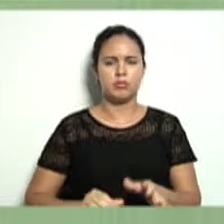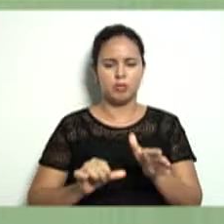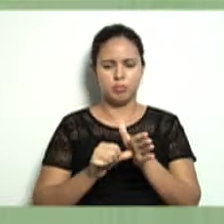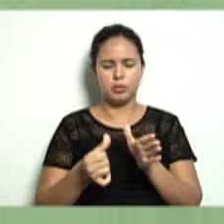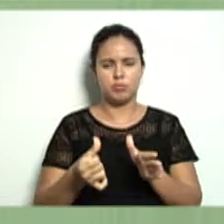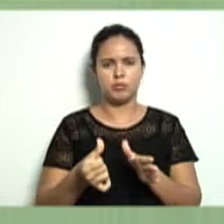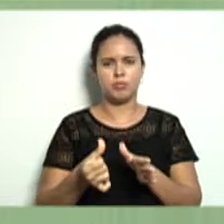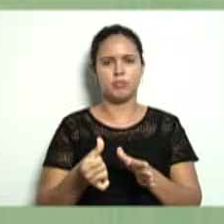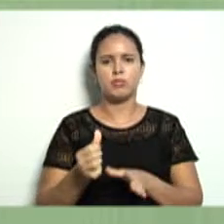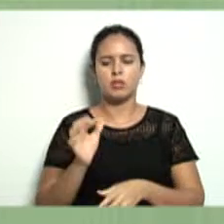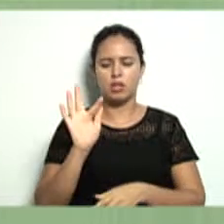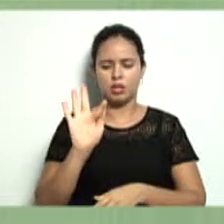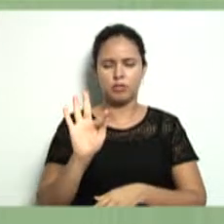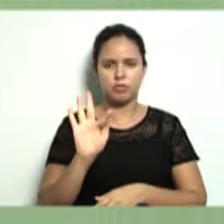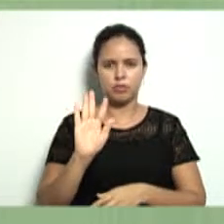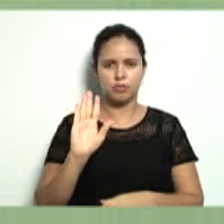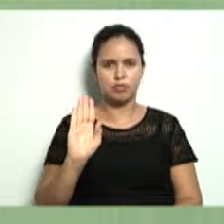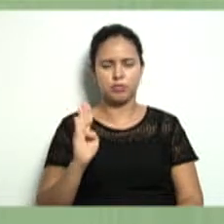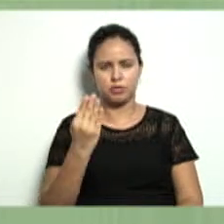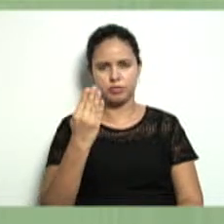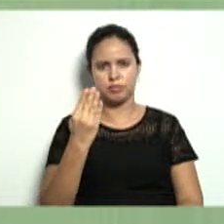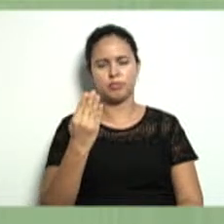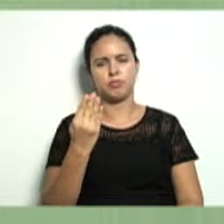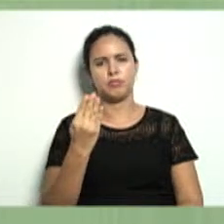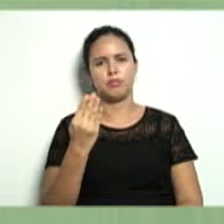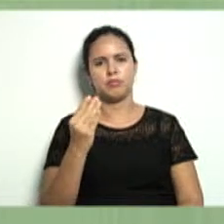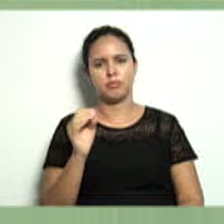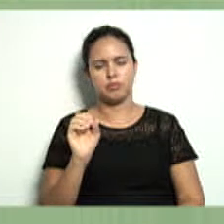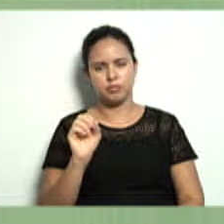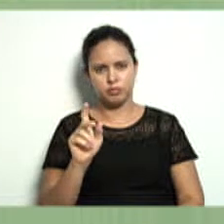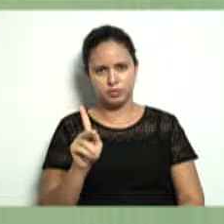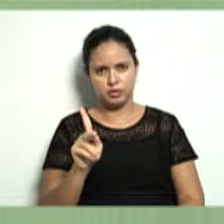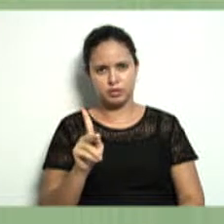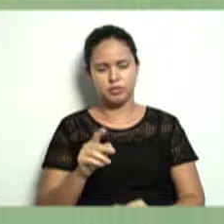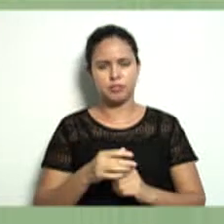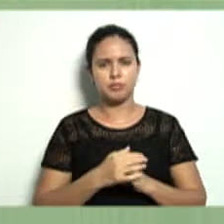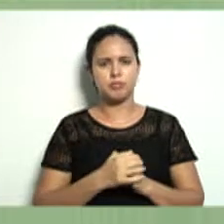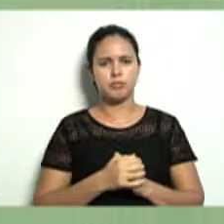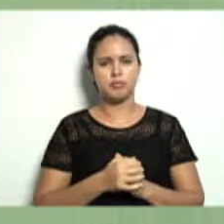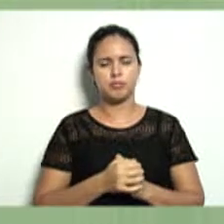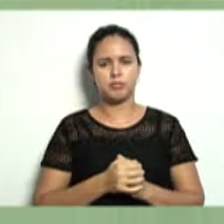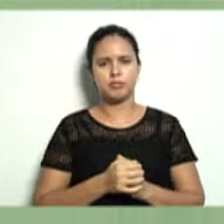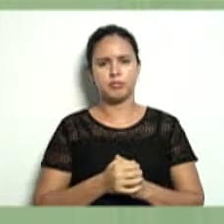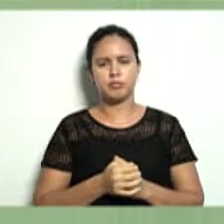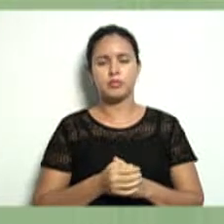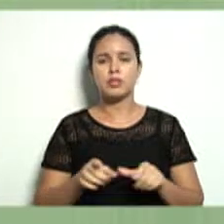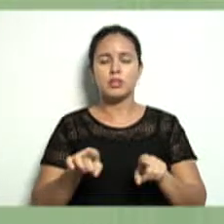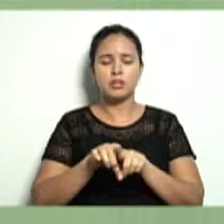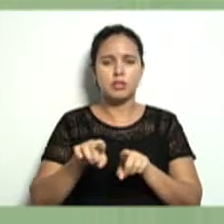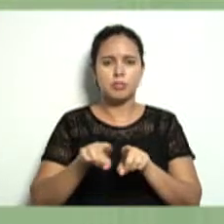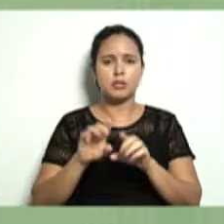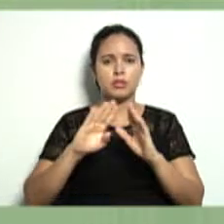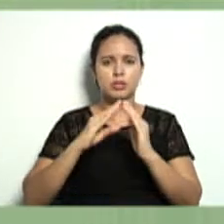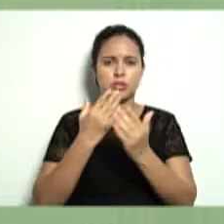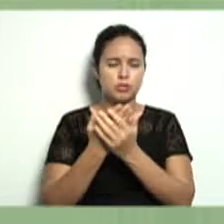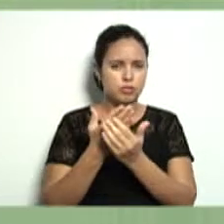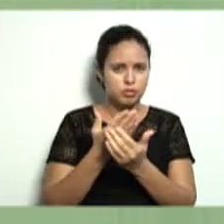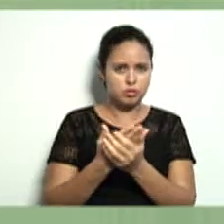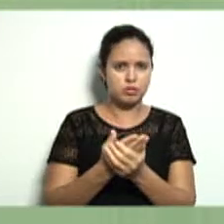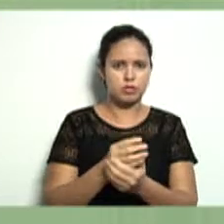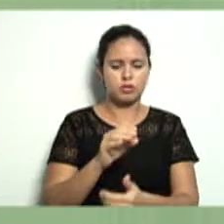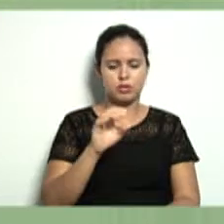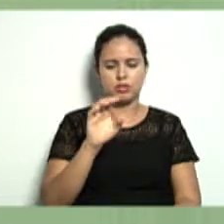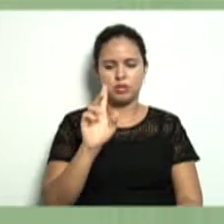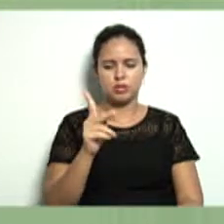aí e realmente essa assertiva é falsa. Falsa. Também registro a Escola Henrique Dias, também que acabou